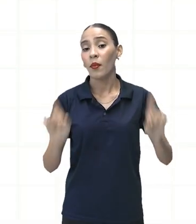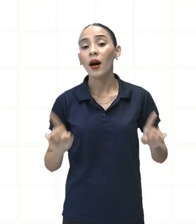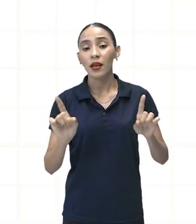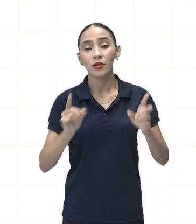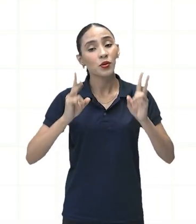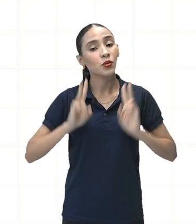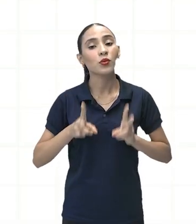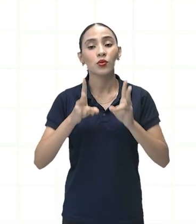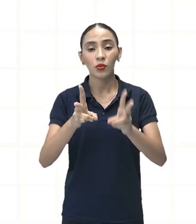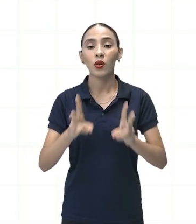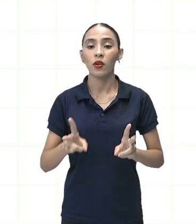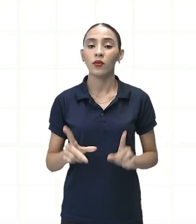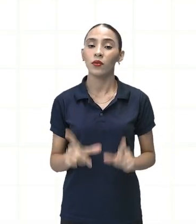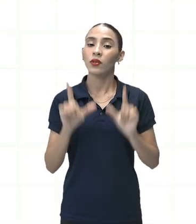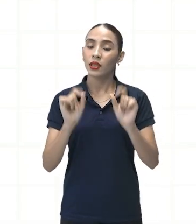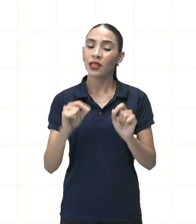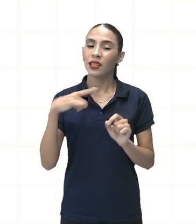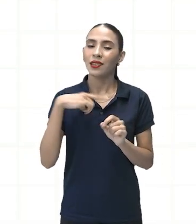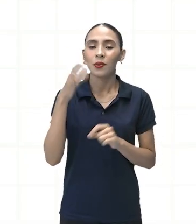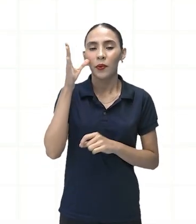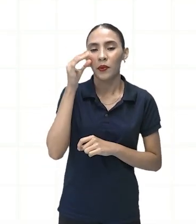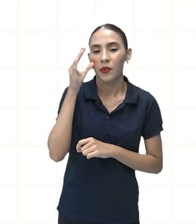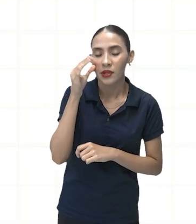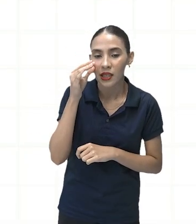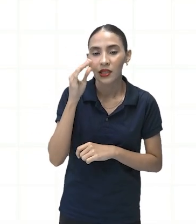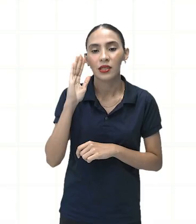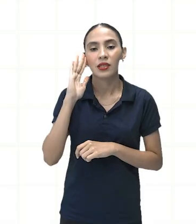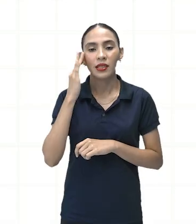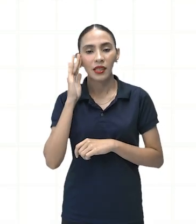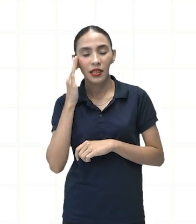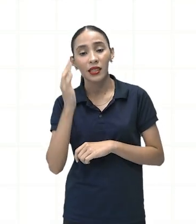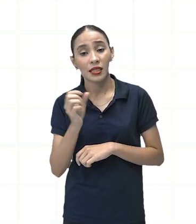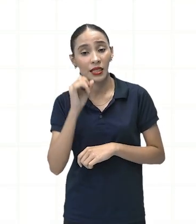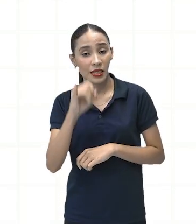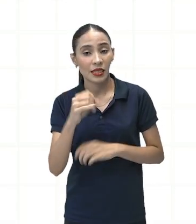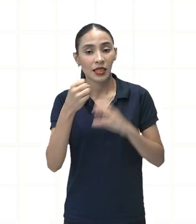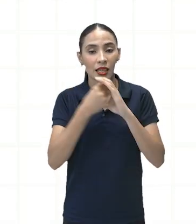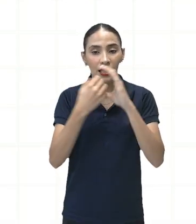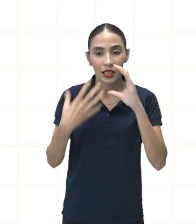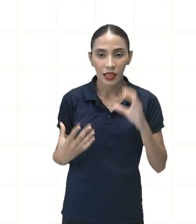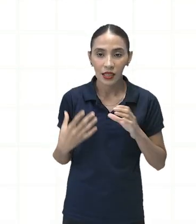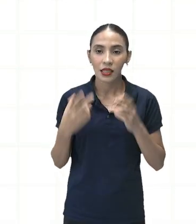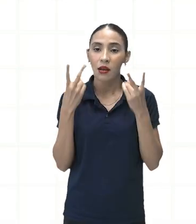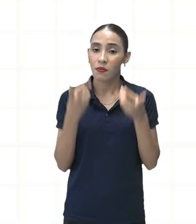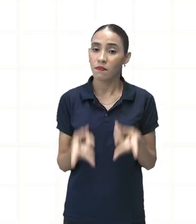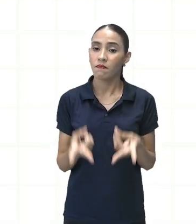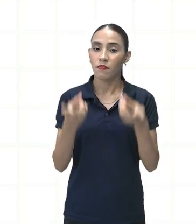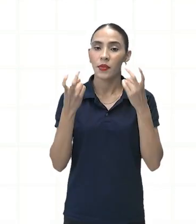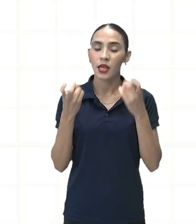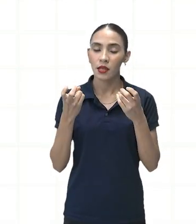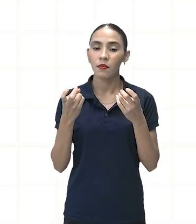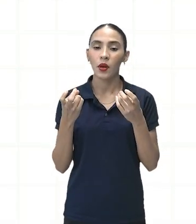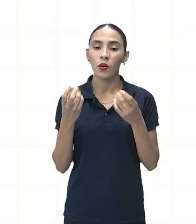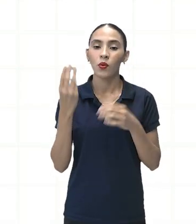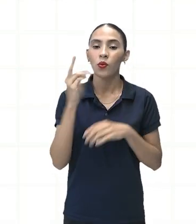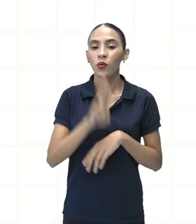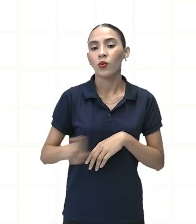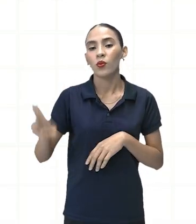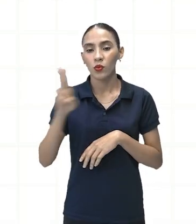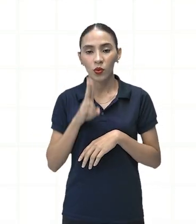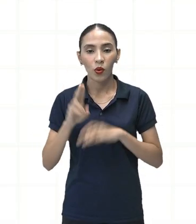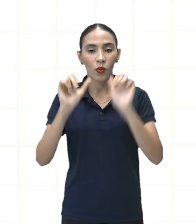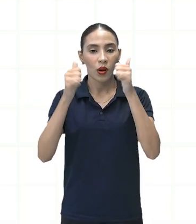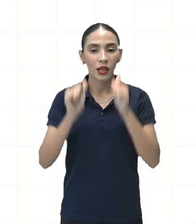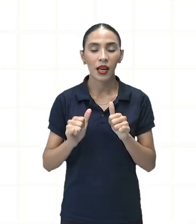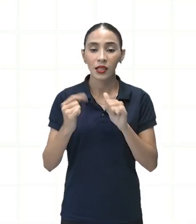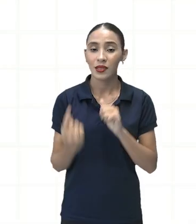ele continuava tendo curiosidade para entender se essas características que ele percebeu quando ele utilizou a